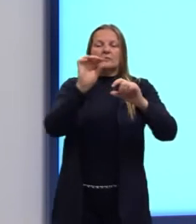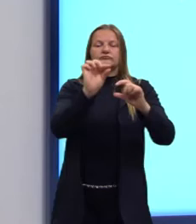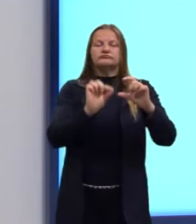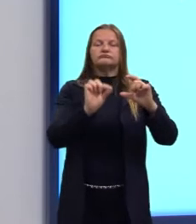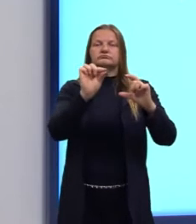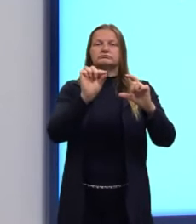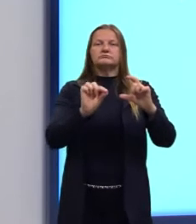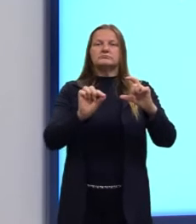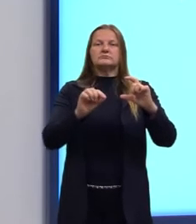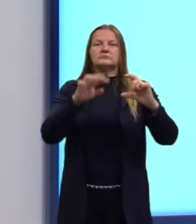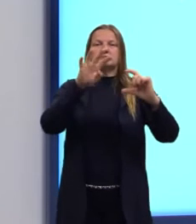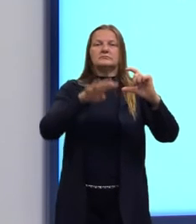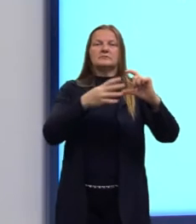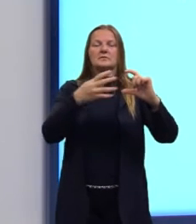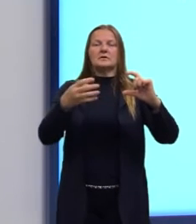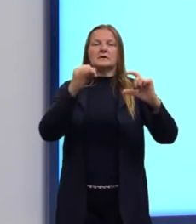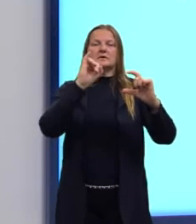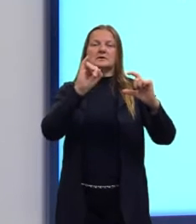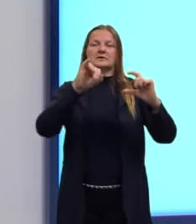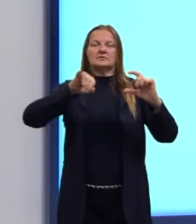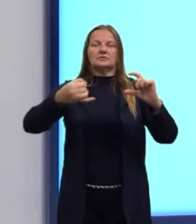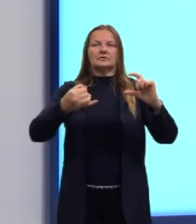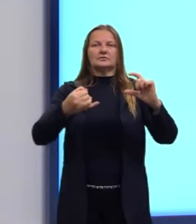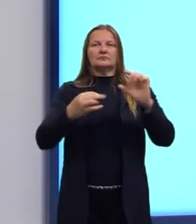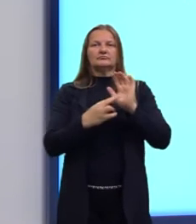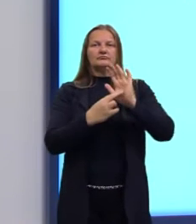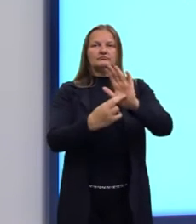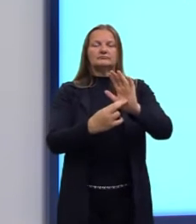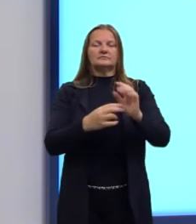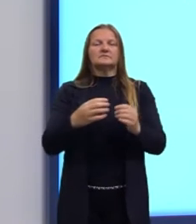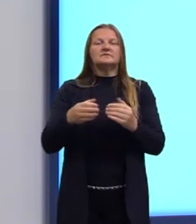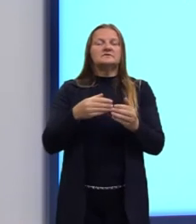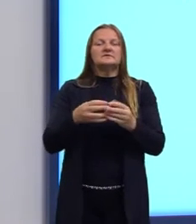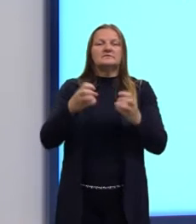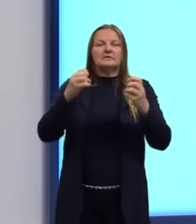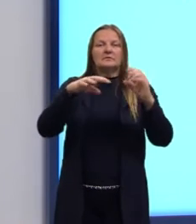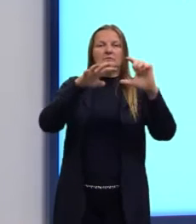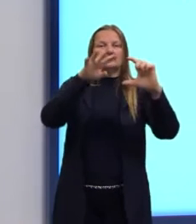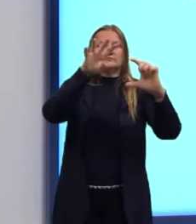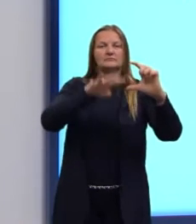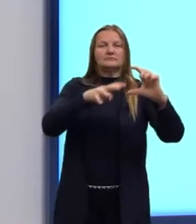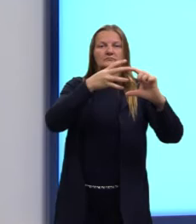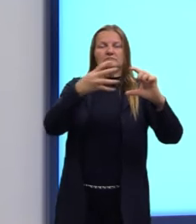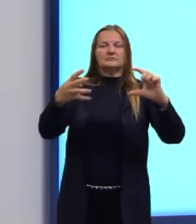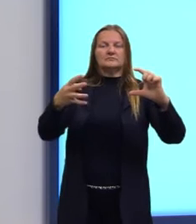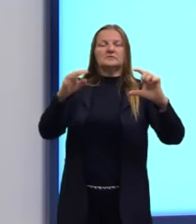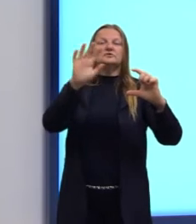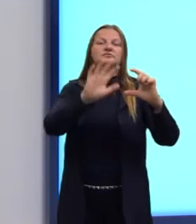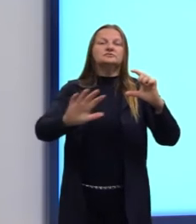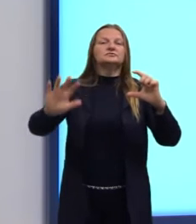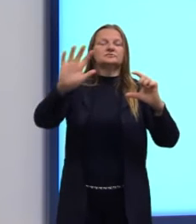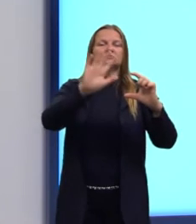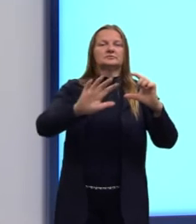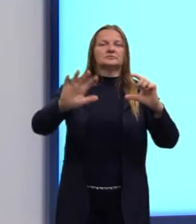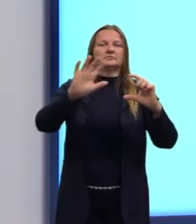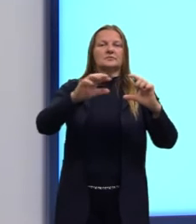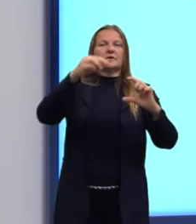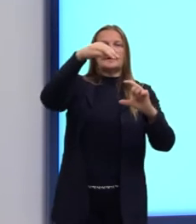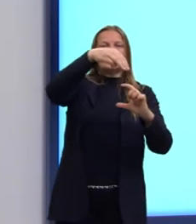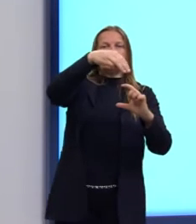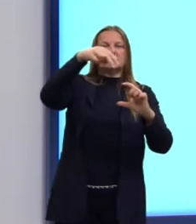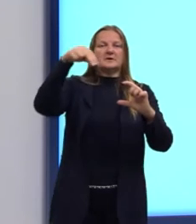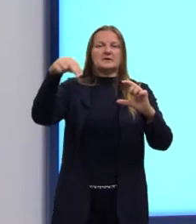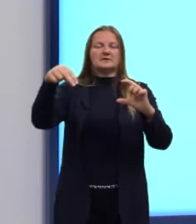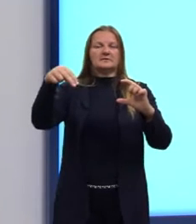utilizando o i e o J Quando falamos em uma matriz então no geral a gente utiliza o m